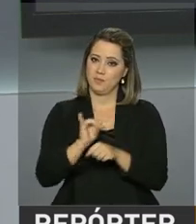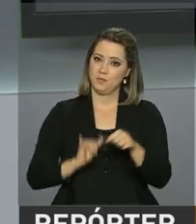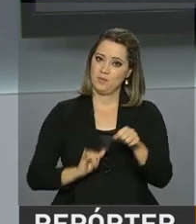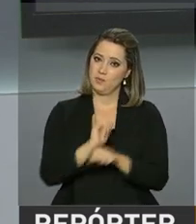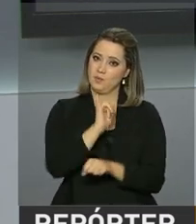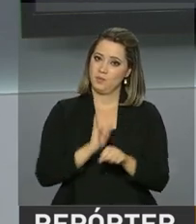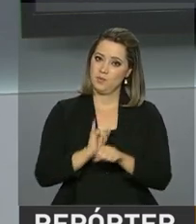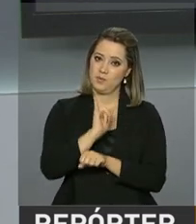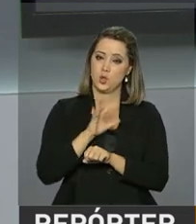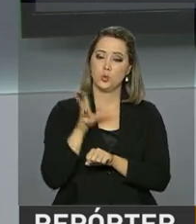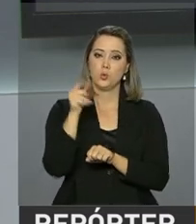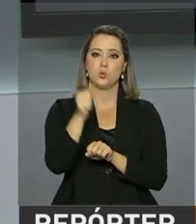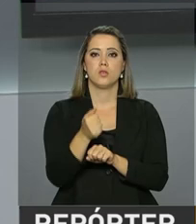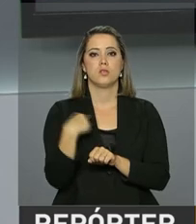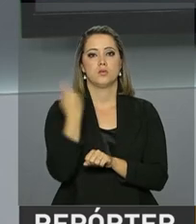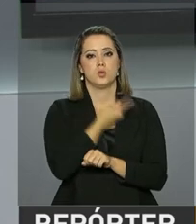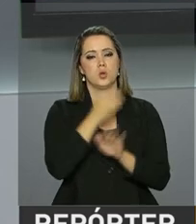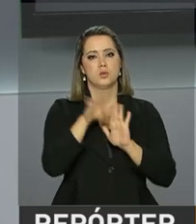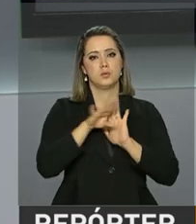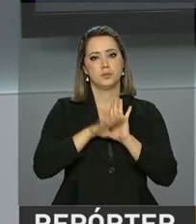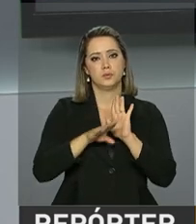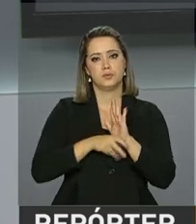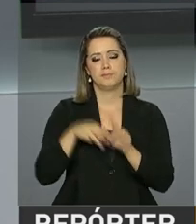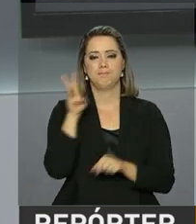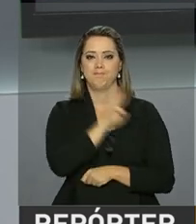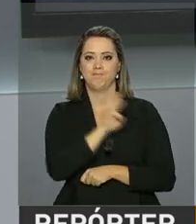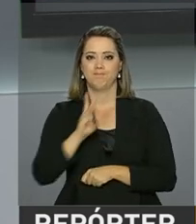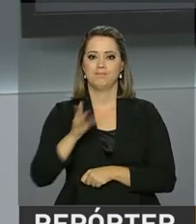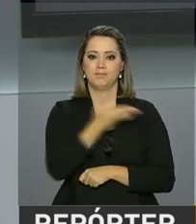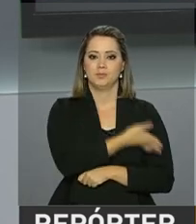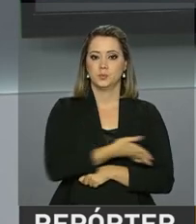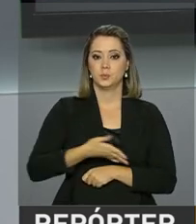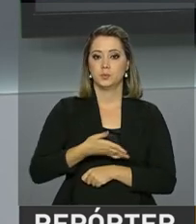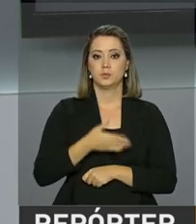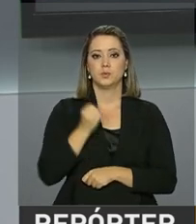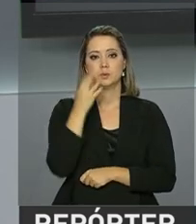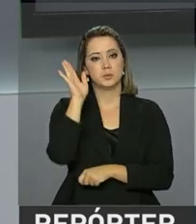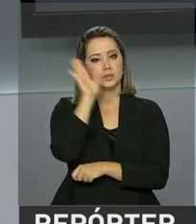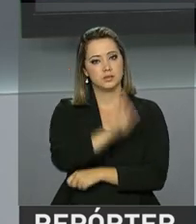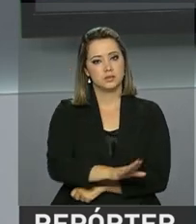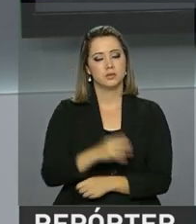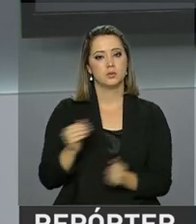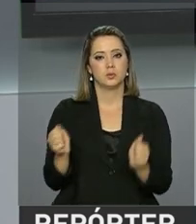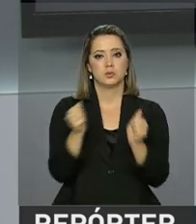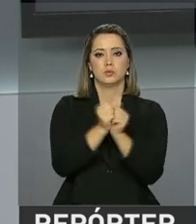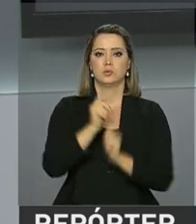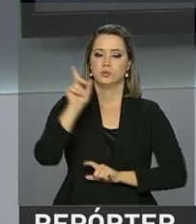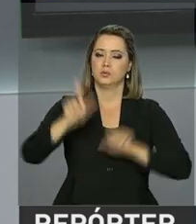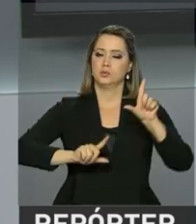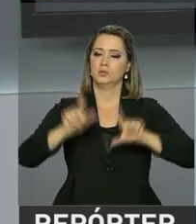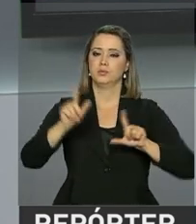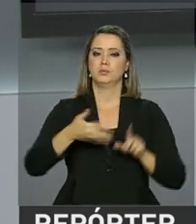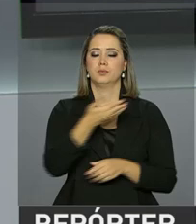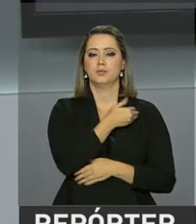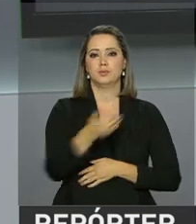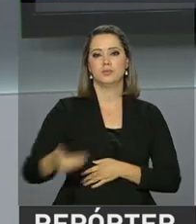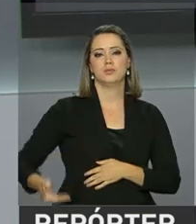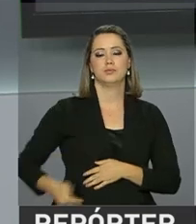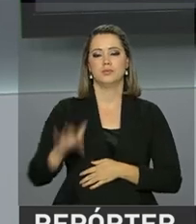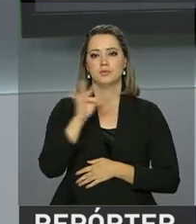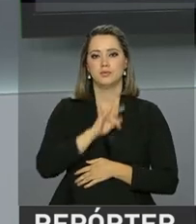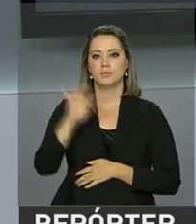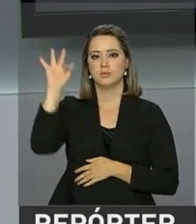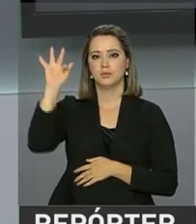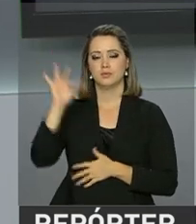reportagens no YouTube e toda a programação está na internet Uma boa tarde para você continue com a gente aqui na NBR a